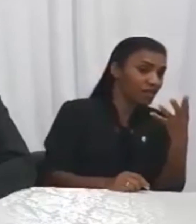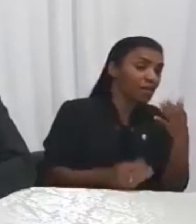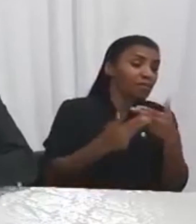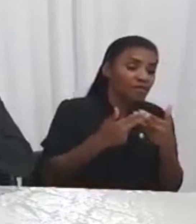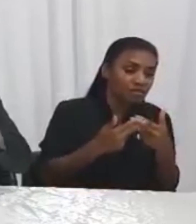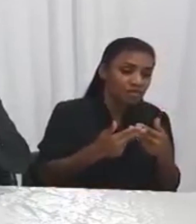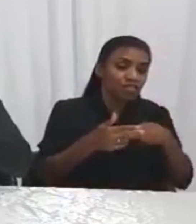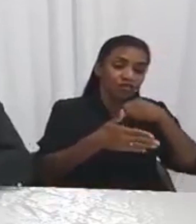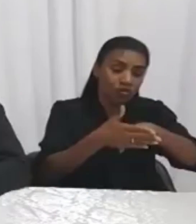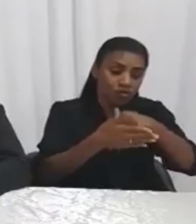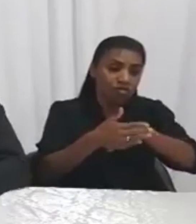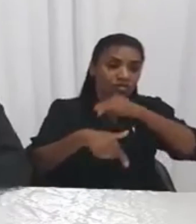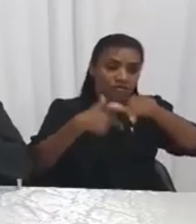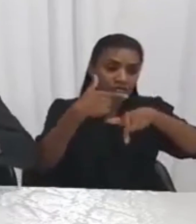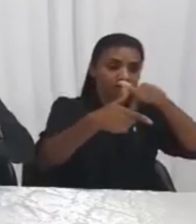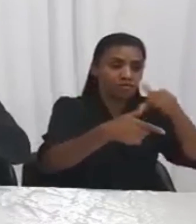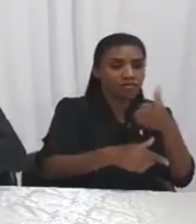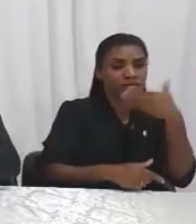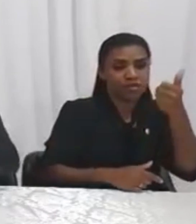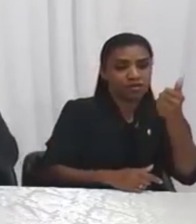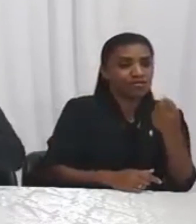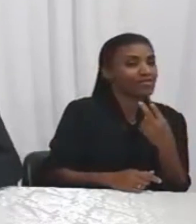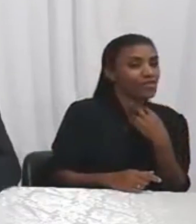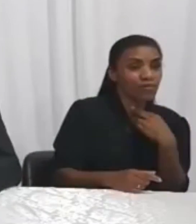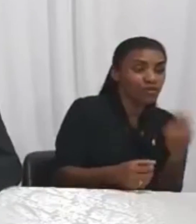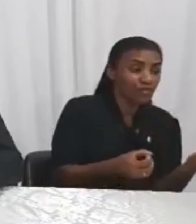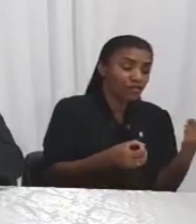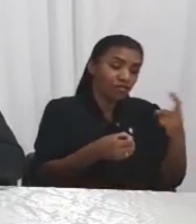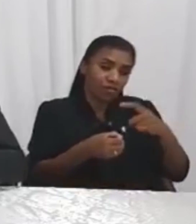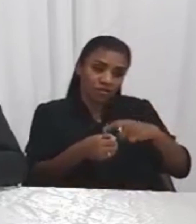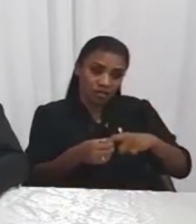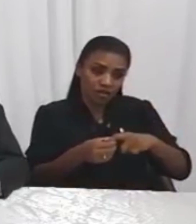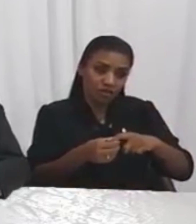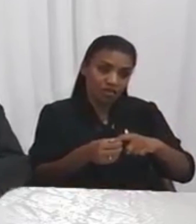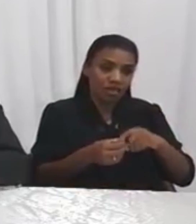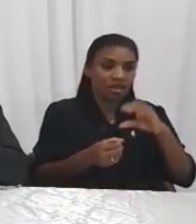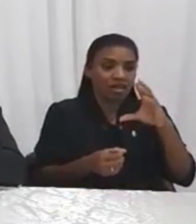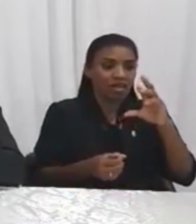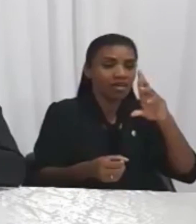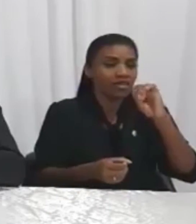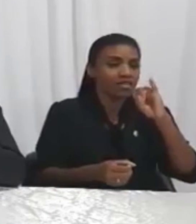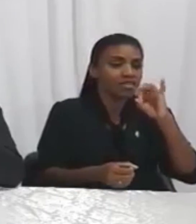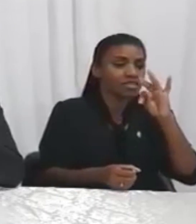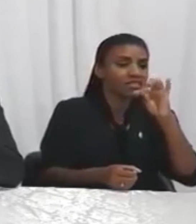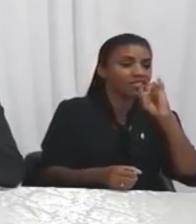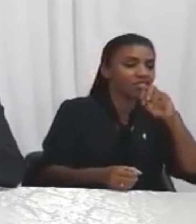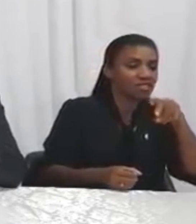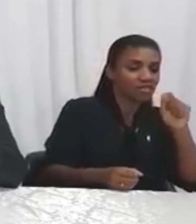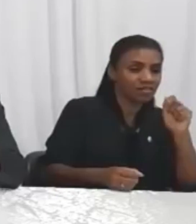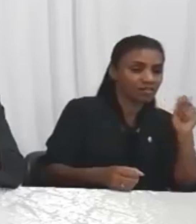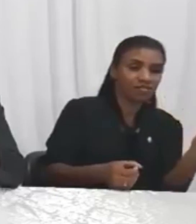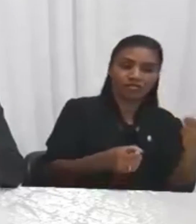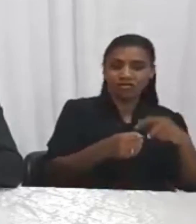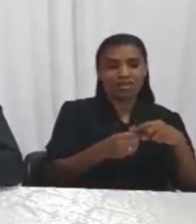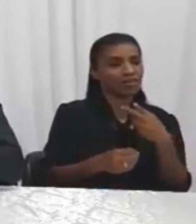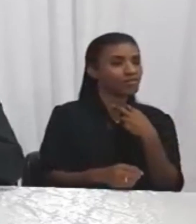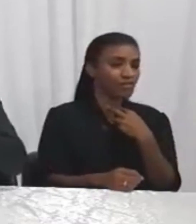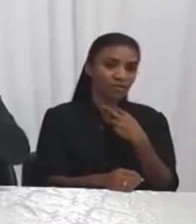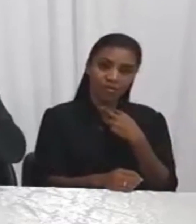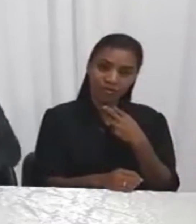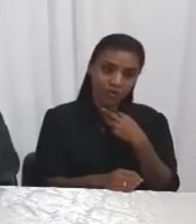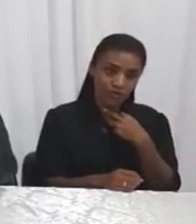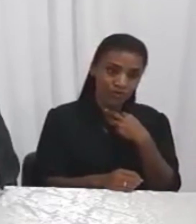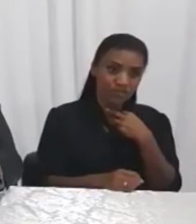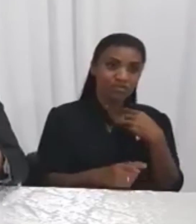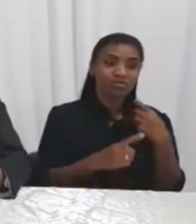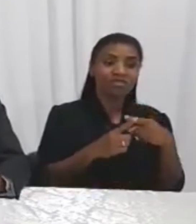para melhorar, ou alguém da linha dele. Agora, que não pode é voltar. Cristina, que não vai entender, os reflexos serão